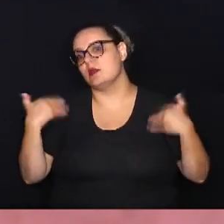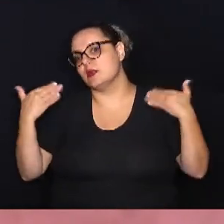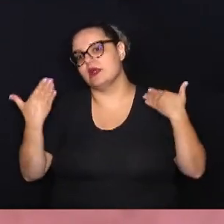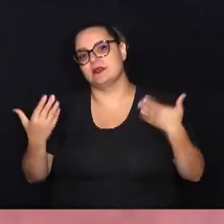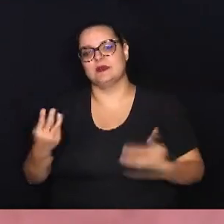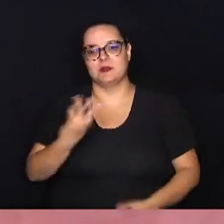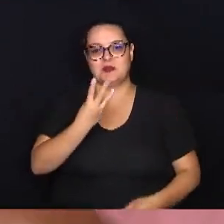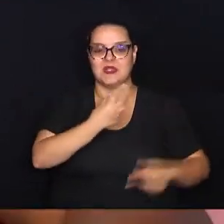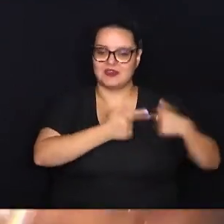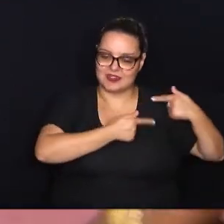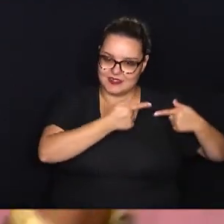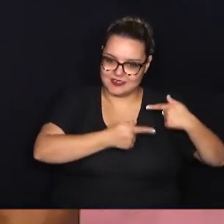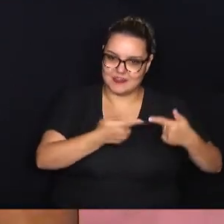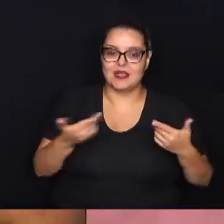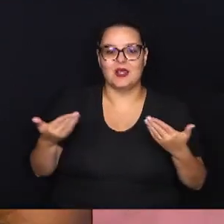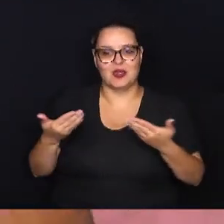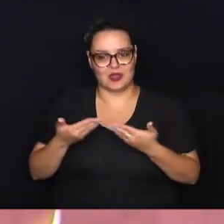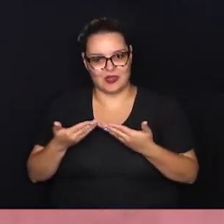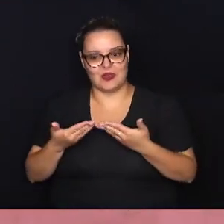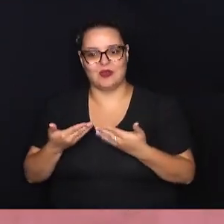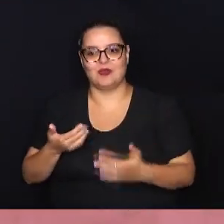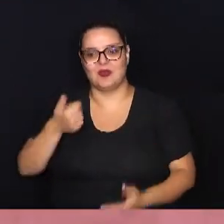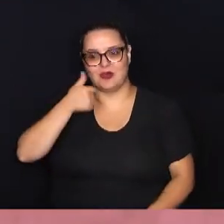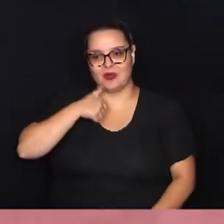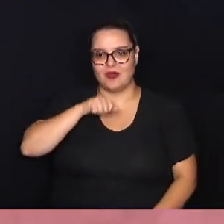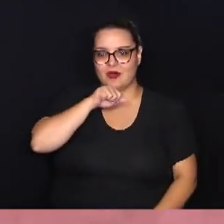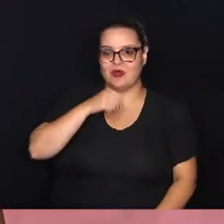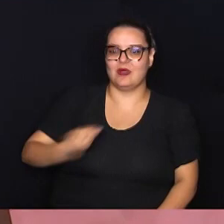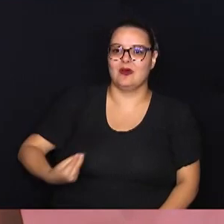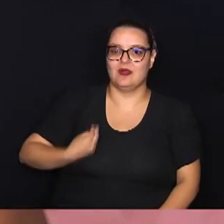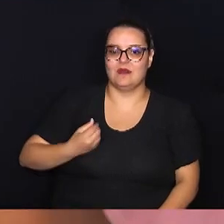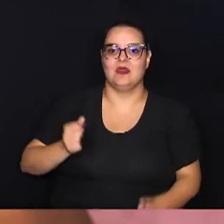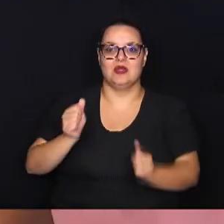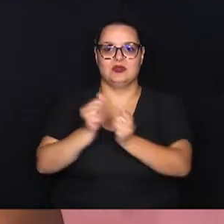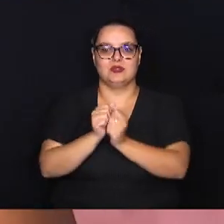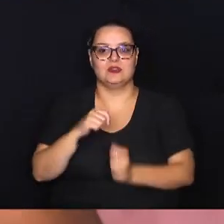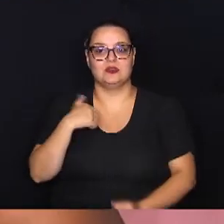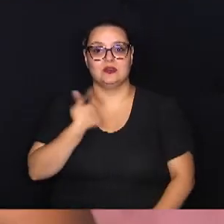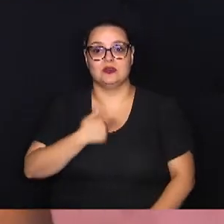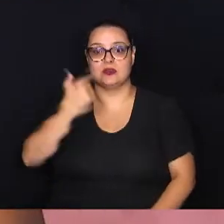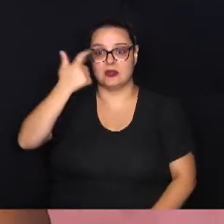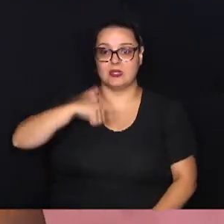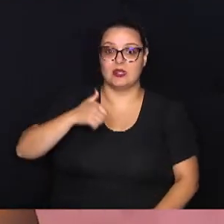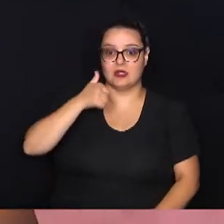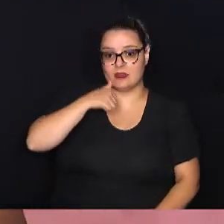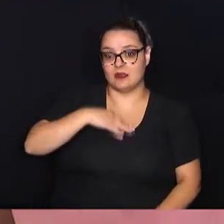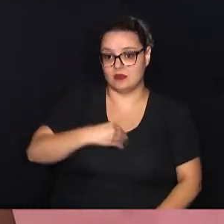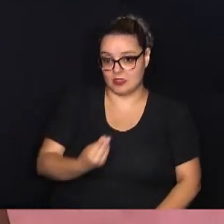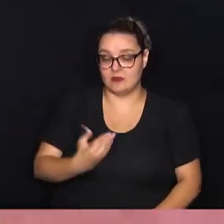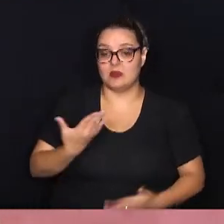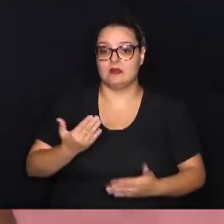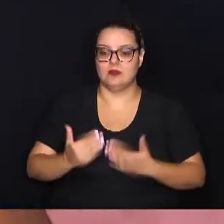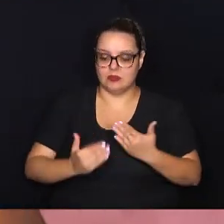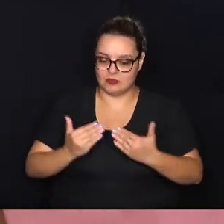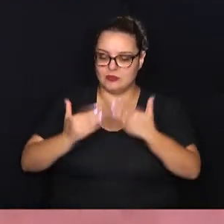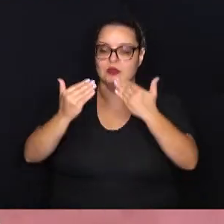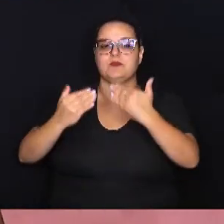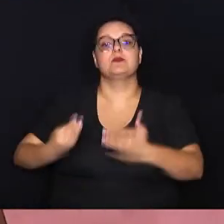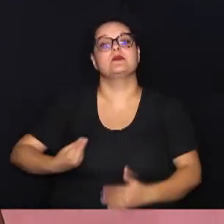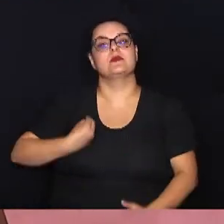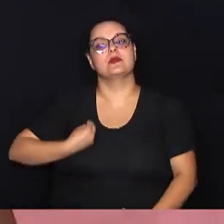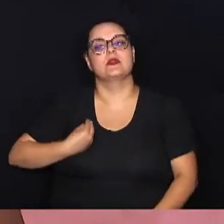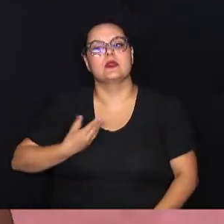terceira geração agora, né, com a minha mãe viva ainda com a gente, eu e minha filha, recuperando, vivenciando